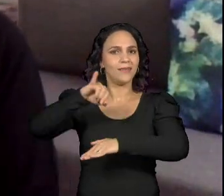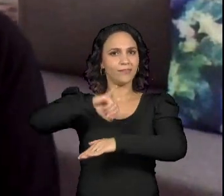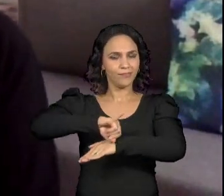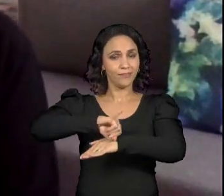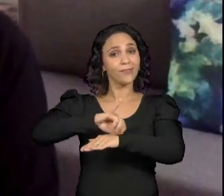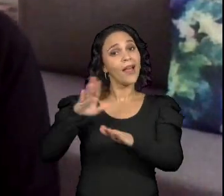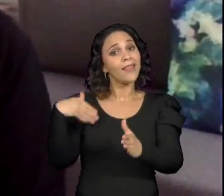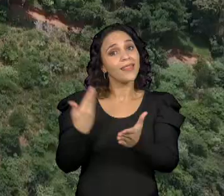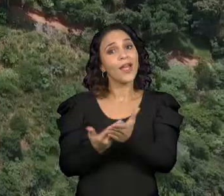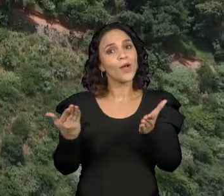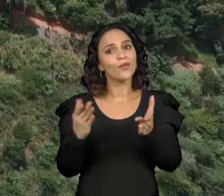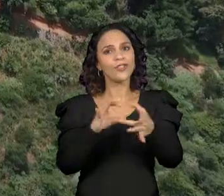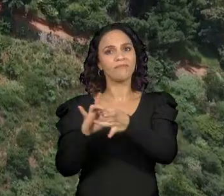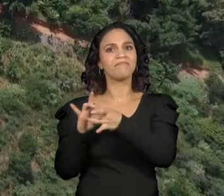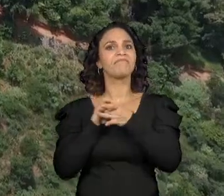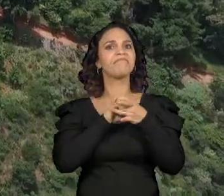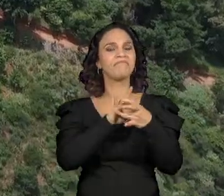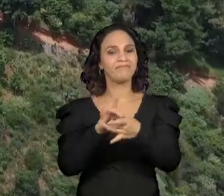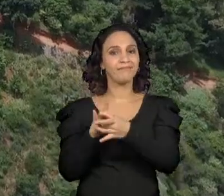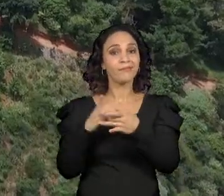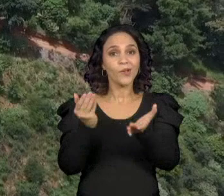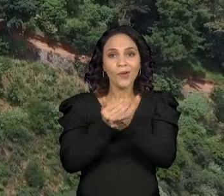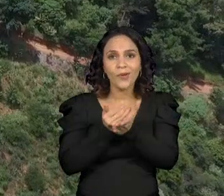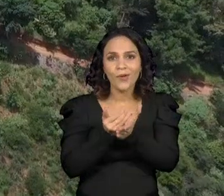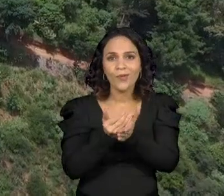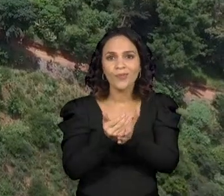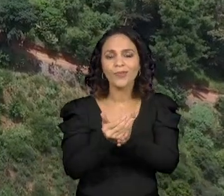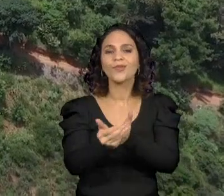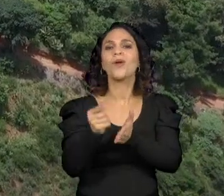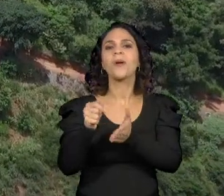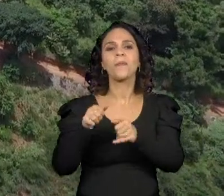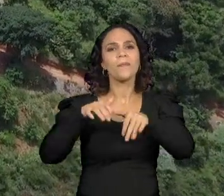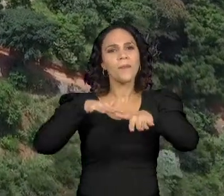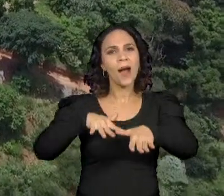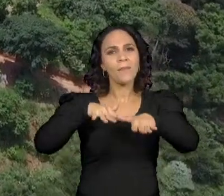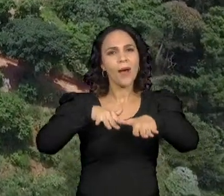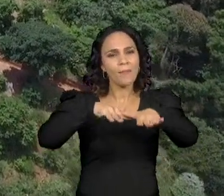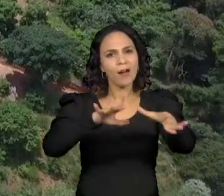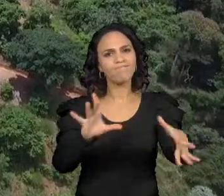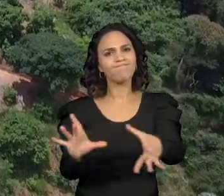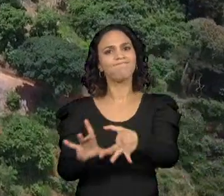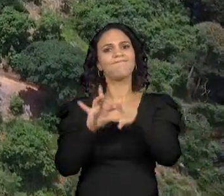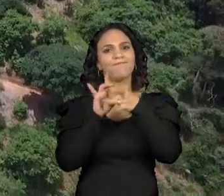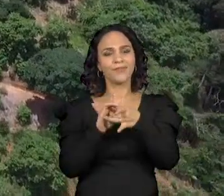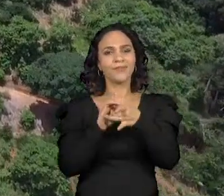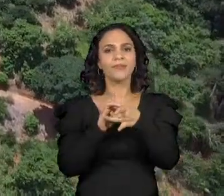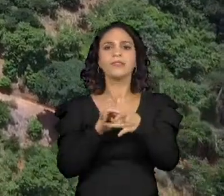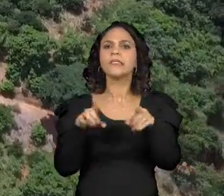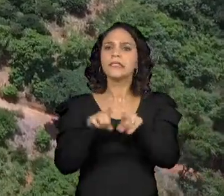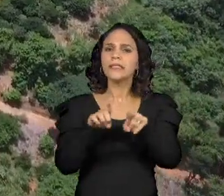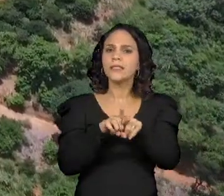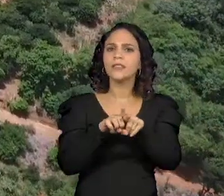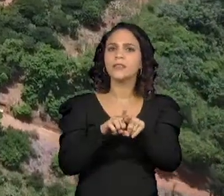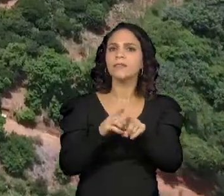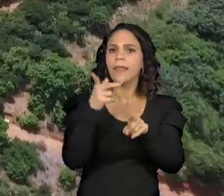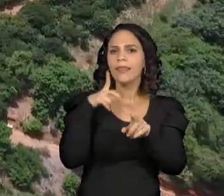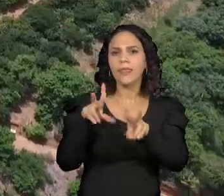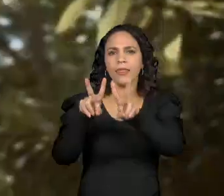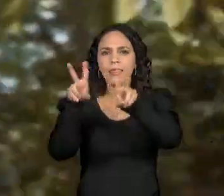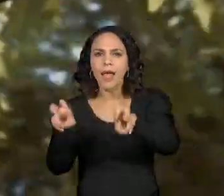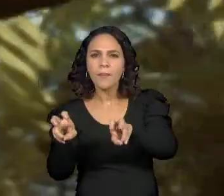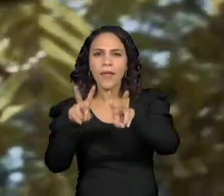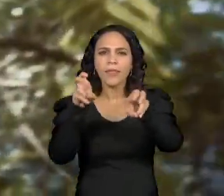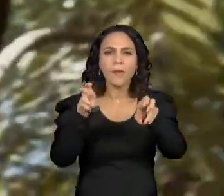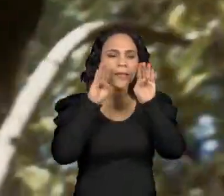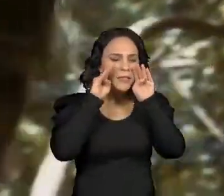parte até hoje. Então, foi a partir daí que os movimentos se uniram, começaram a atuar de forma temática